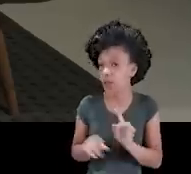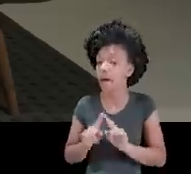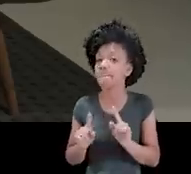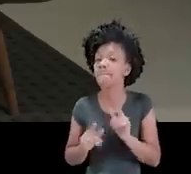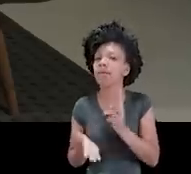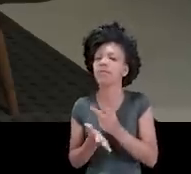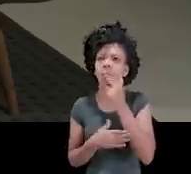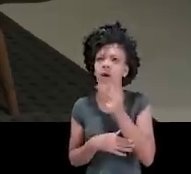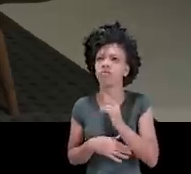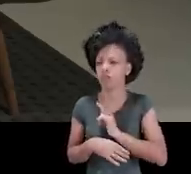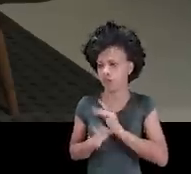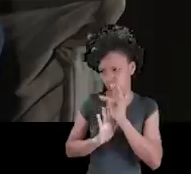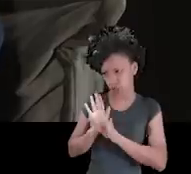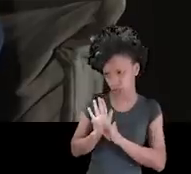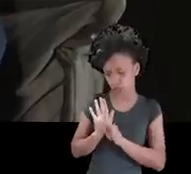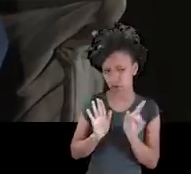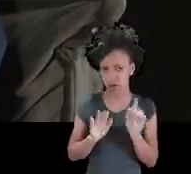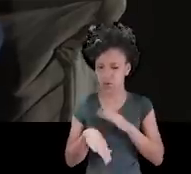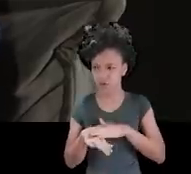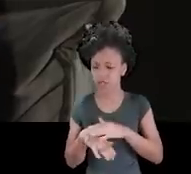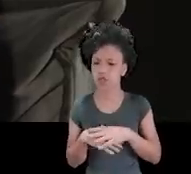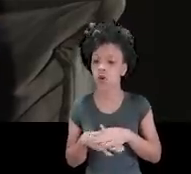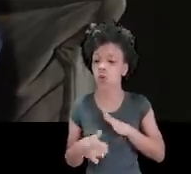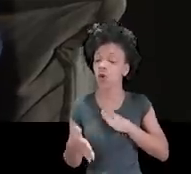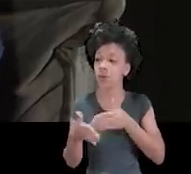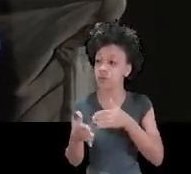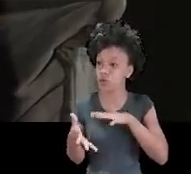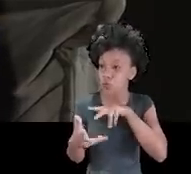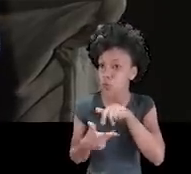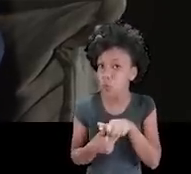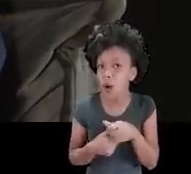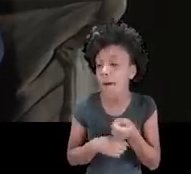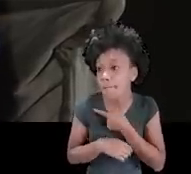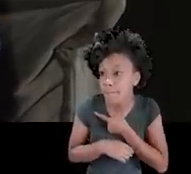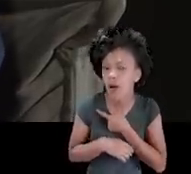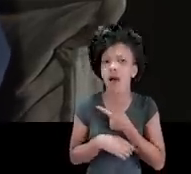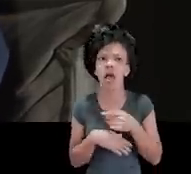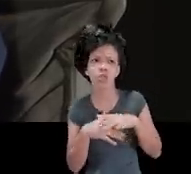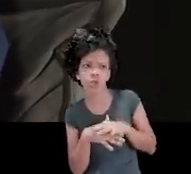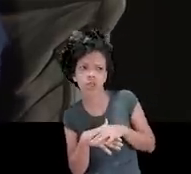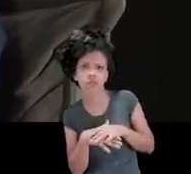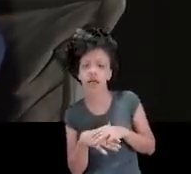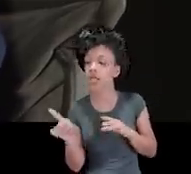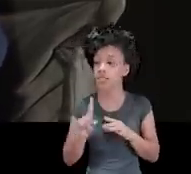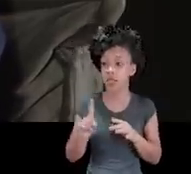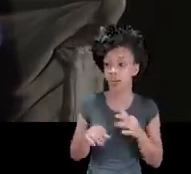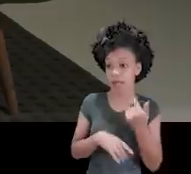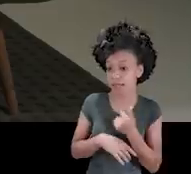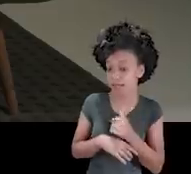sempre eu acho que... Eu até fiz um texto recentemente que eu falo que o limite do humor... Vamos falar, qual é o limite do humor? É a doença? Não, o limite do humor é a risada de uma